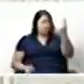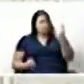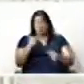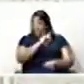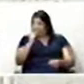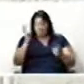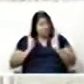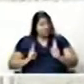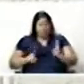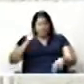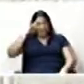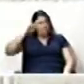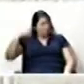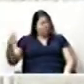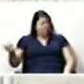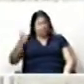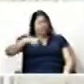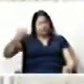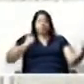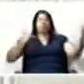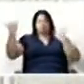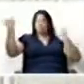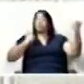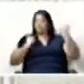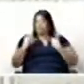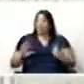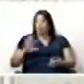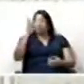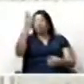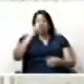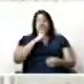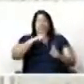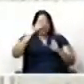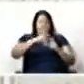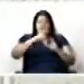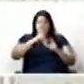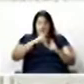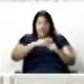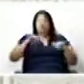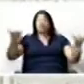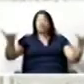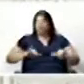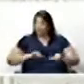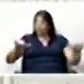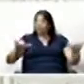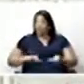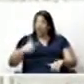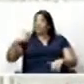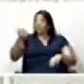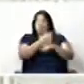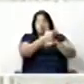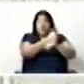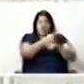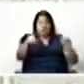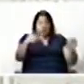rotina, todo dia nós sabemos de muitos e muitos casos de médicos, de outros profissionais de saúde que